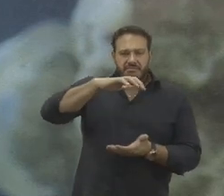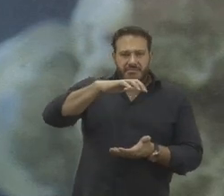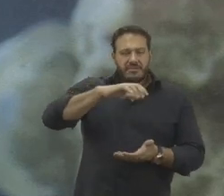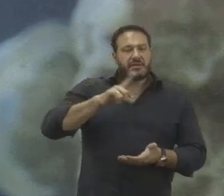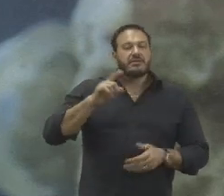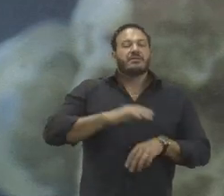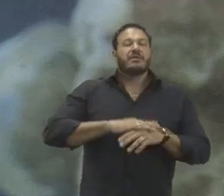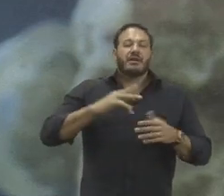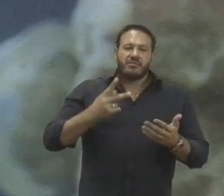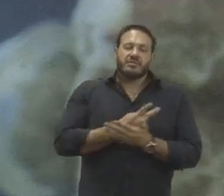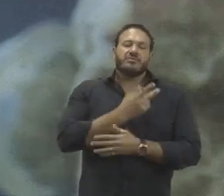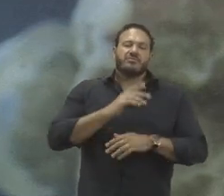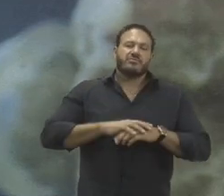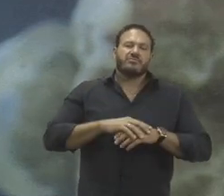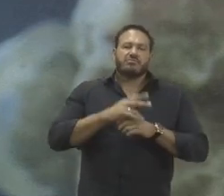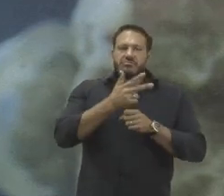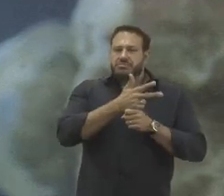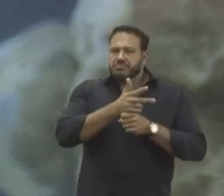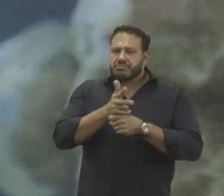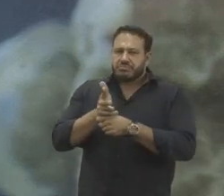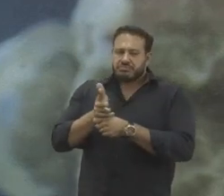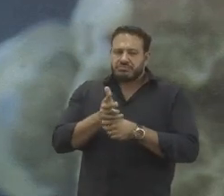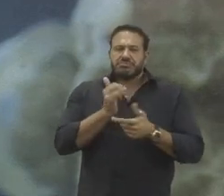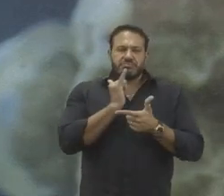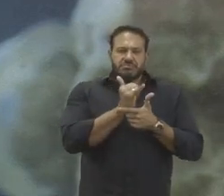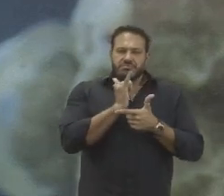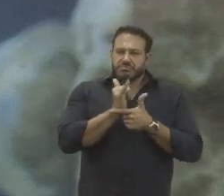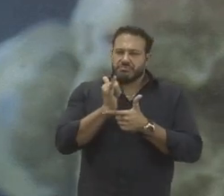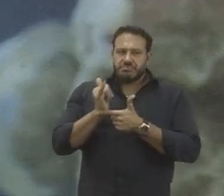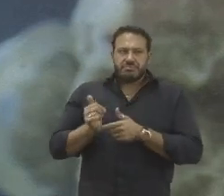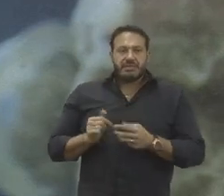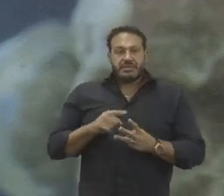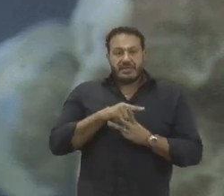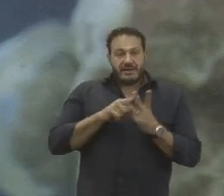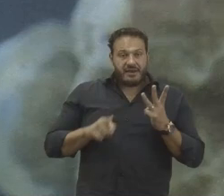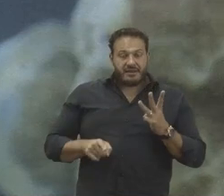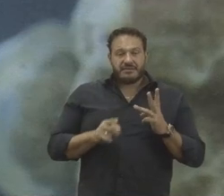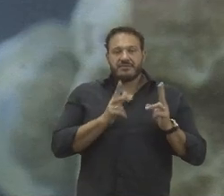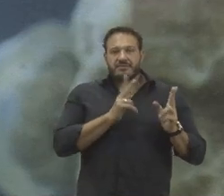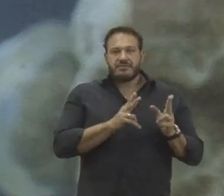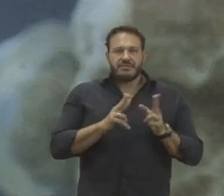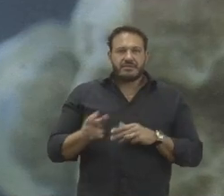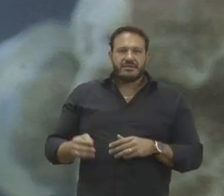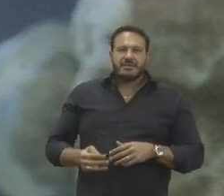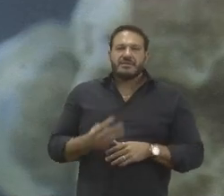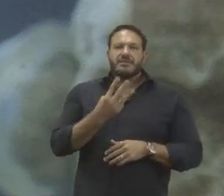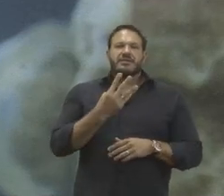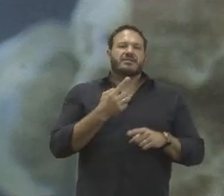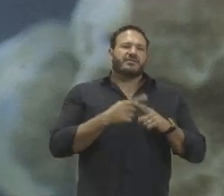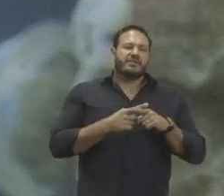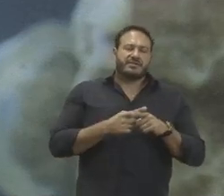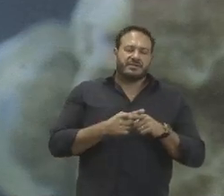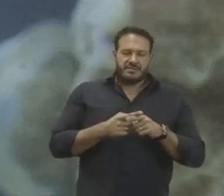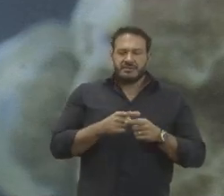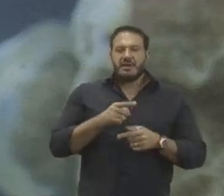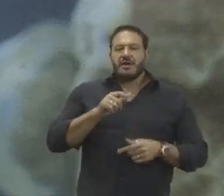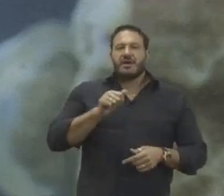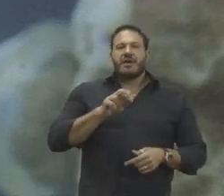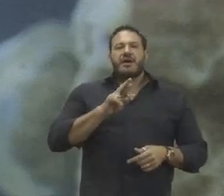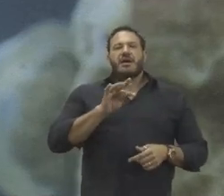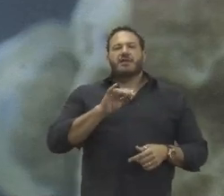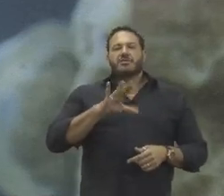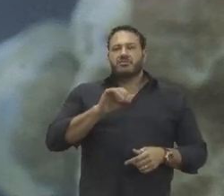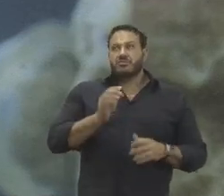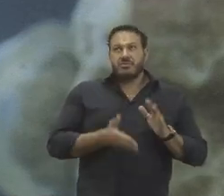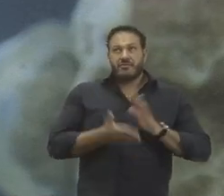então um programa um documentário dividido em três episódios que se chama três vezes Ártico né porque eu fui três